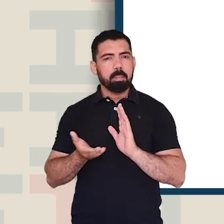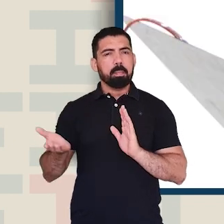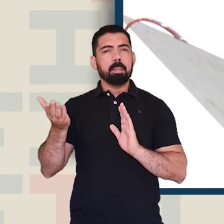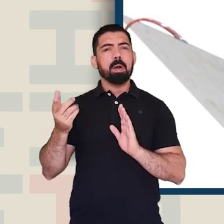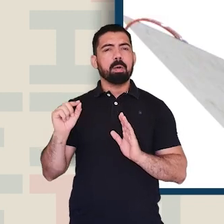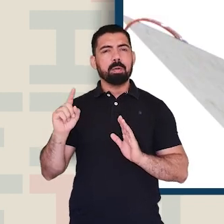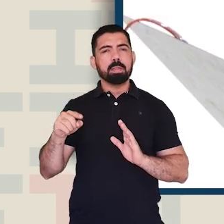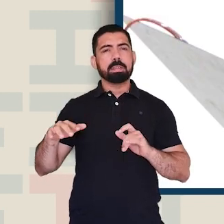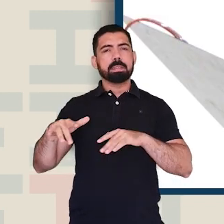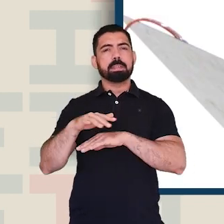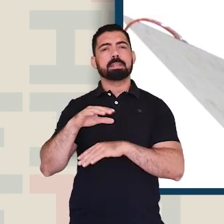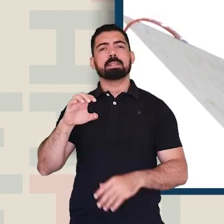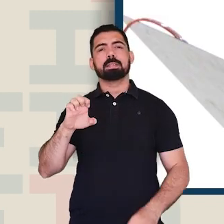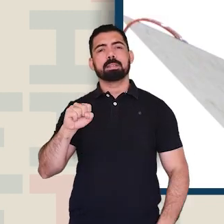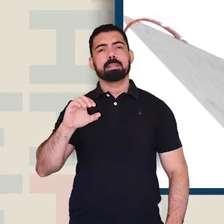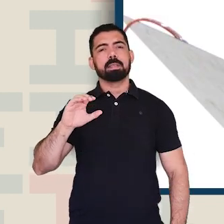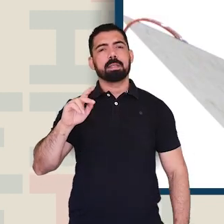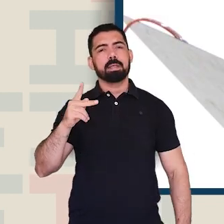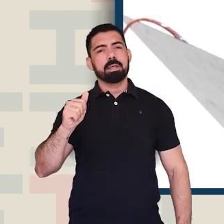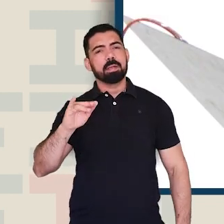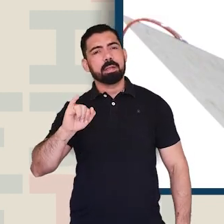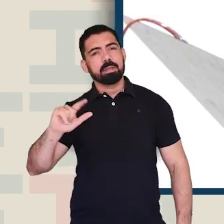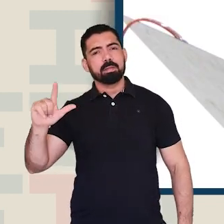assim, espacializada, né?